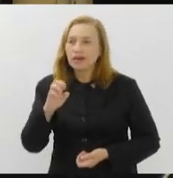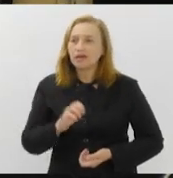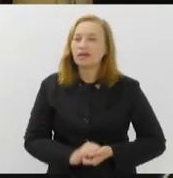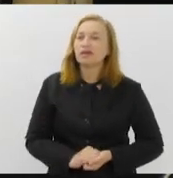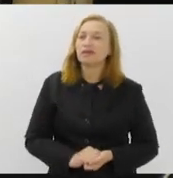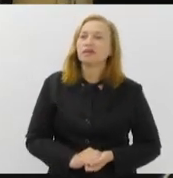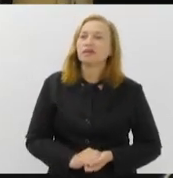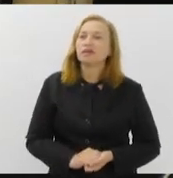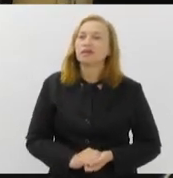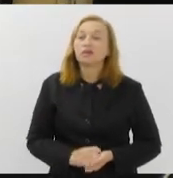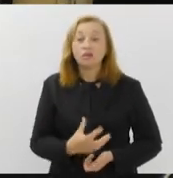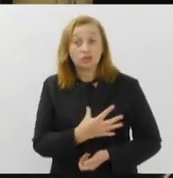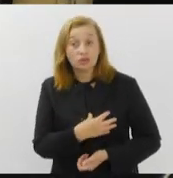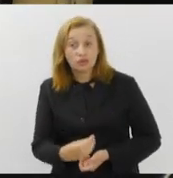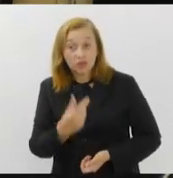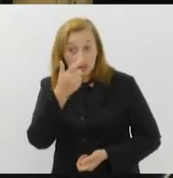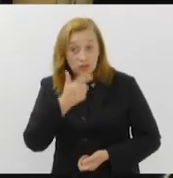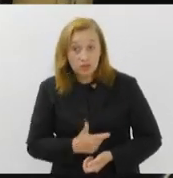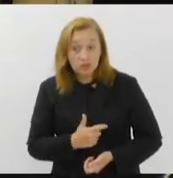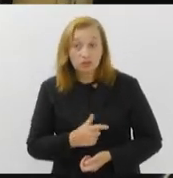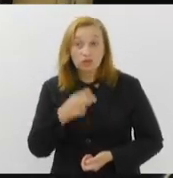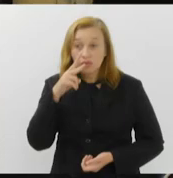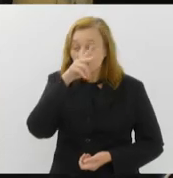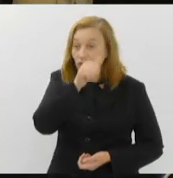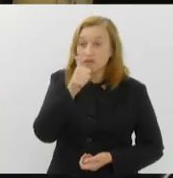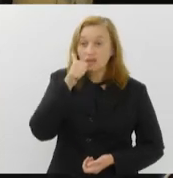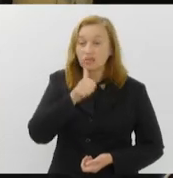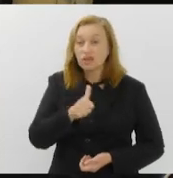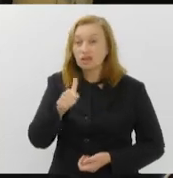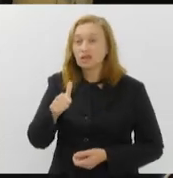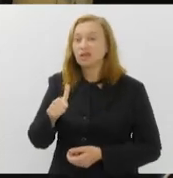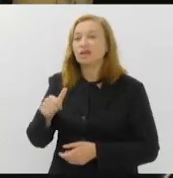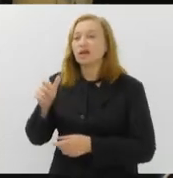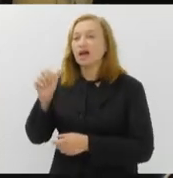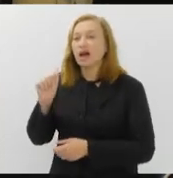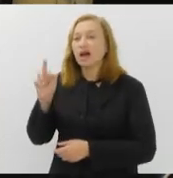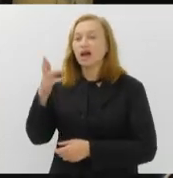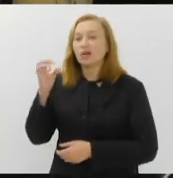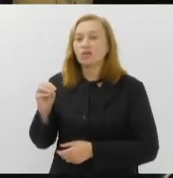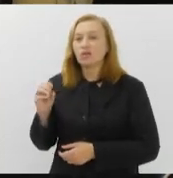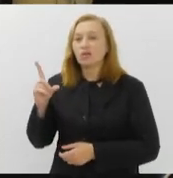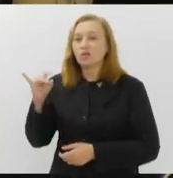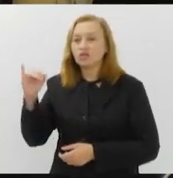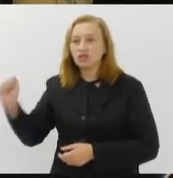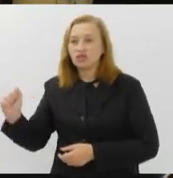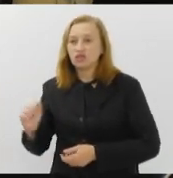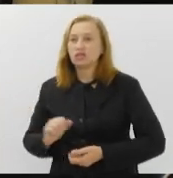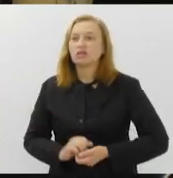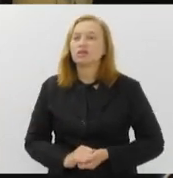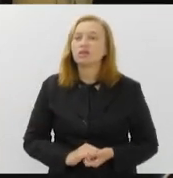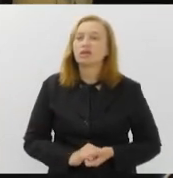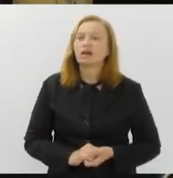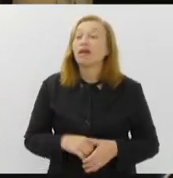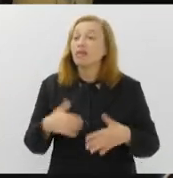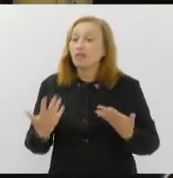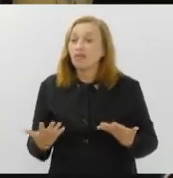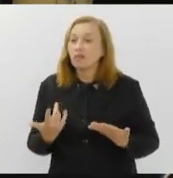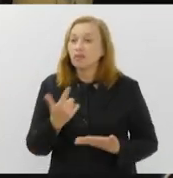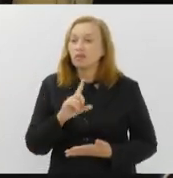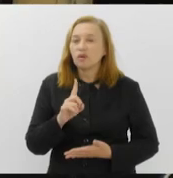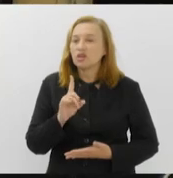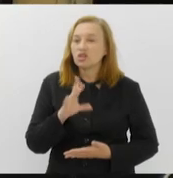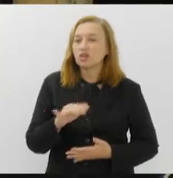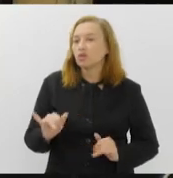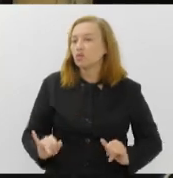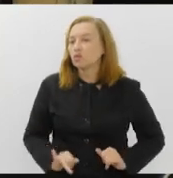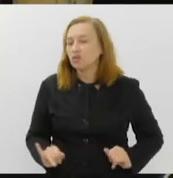Ellen. Vim saudar a força das mulheres da agroecologia, da agricultura urbana. A gente não é só sangue, a gente não é só dor,